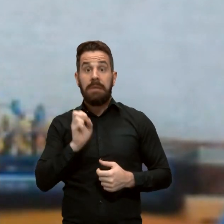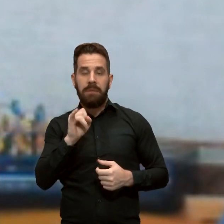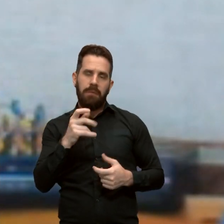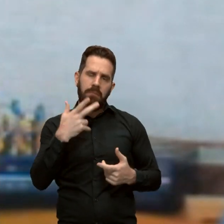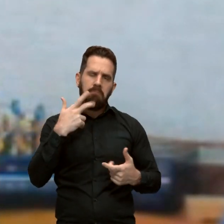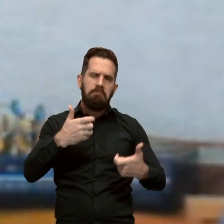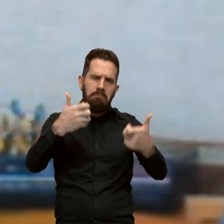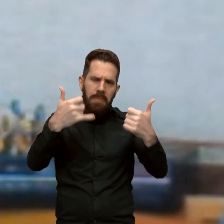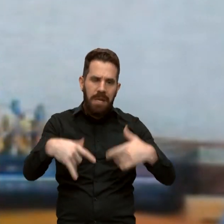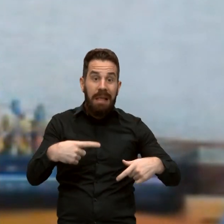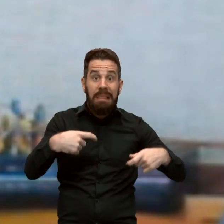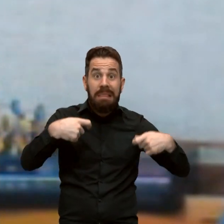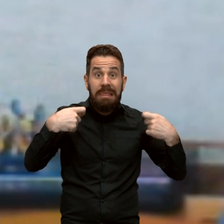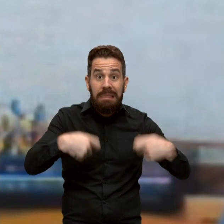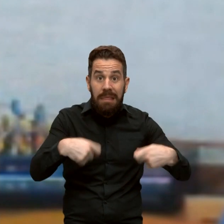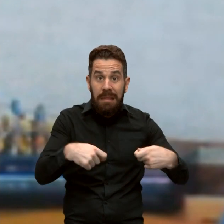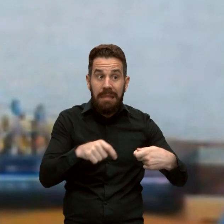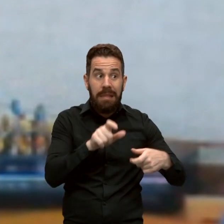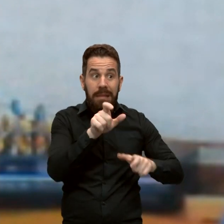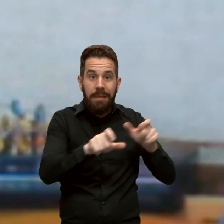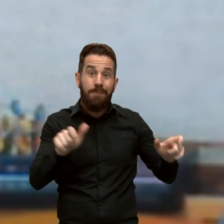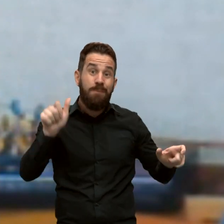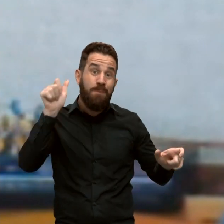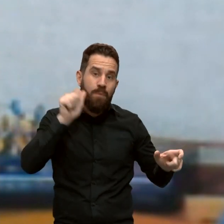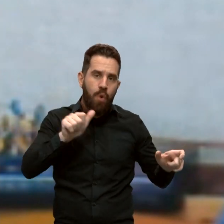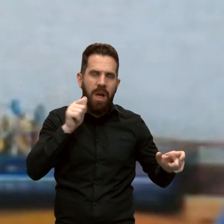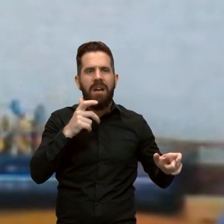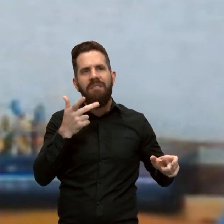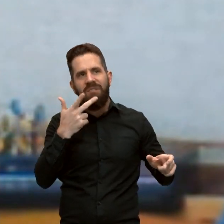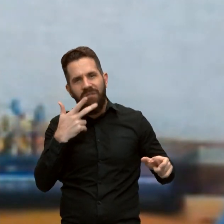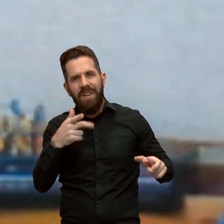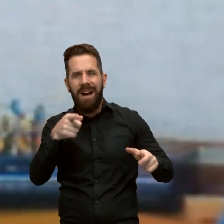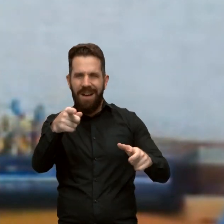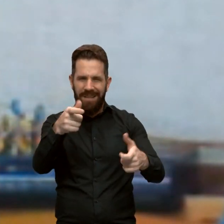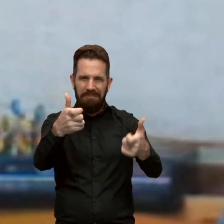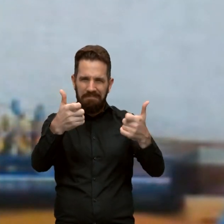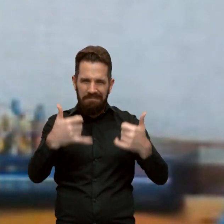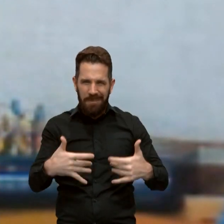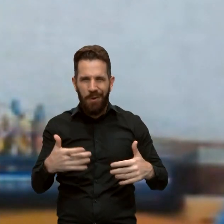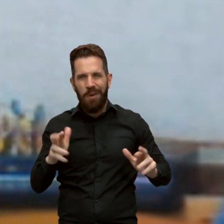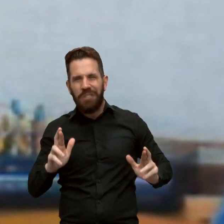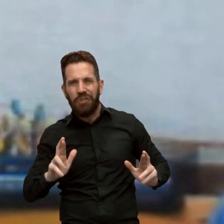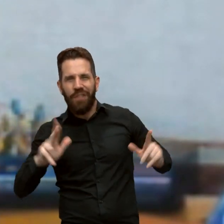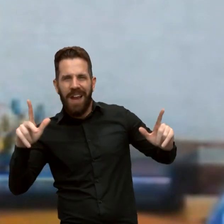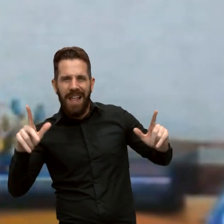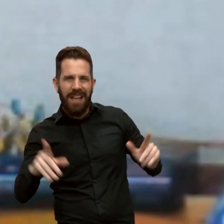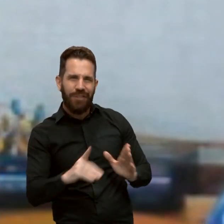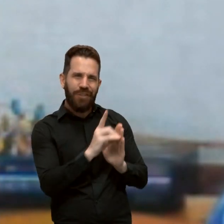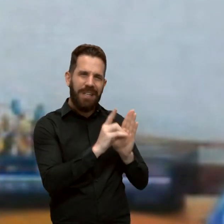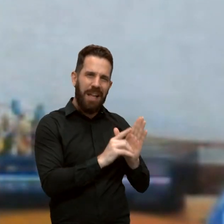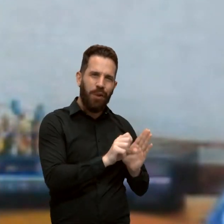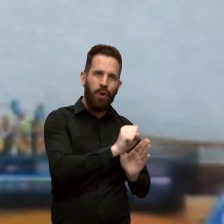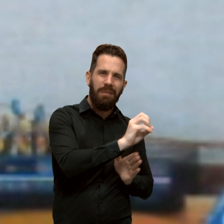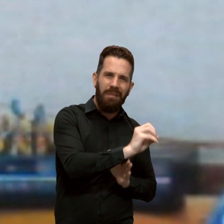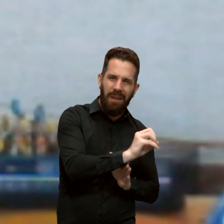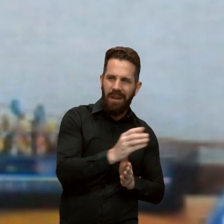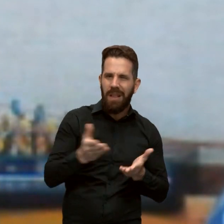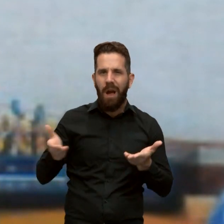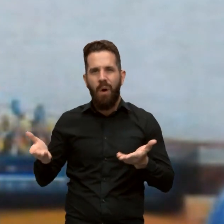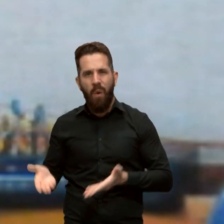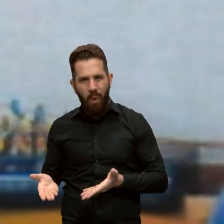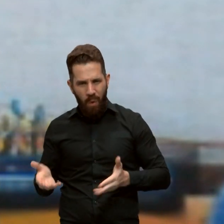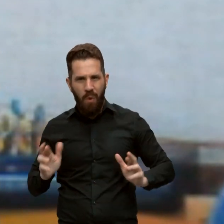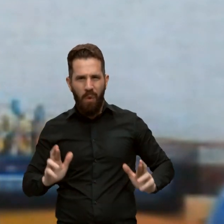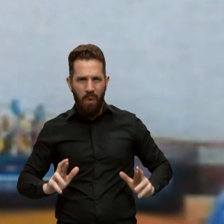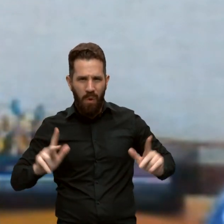você fala que hoje é bastante diferente a mulher dos anos 80, eu penso que o que ocorreu foi